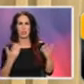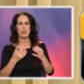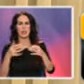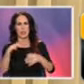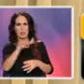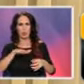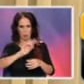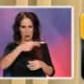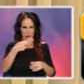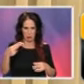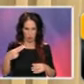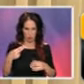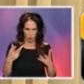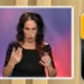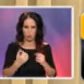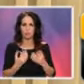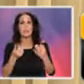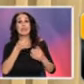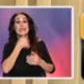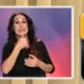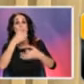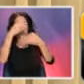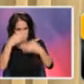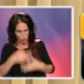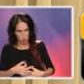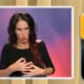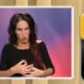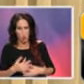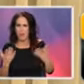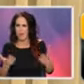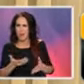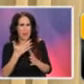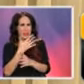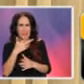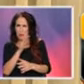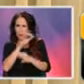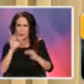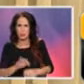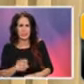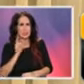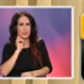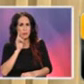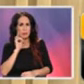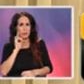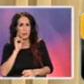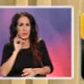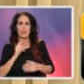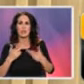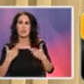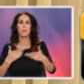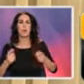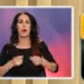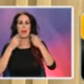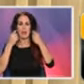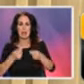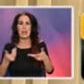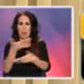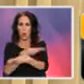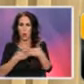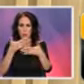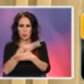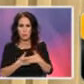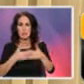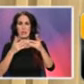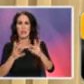zona euro é decisiva. É absolutamente crucial para o financiamento da nossa economia e,